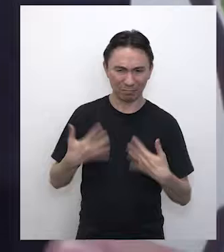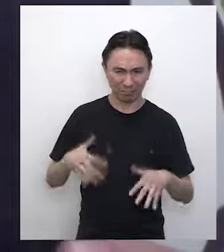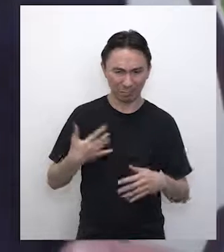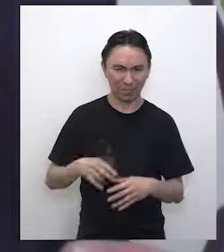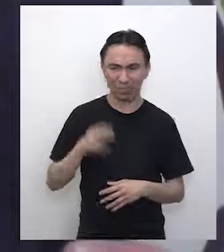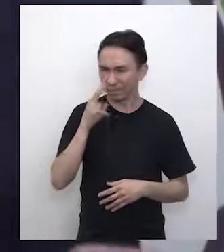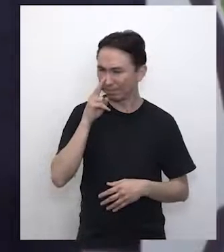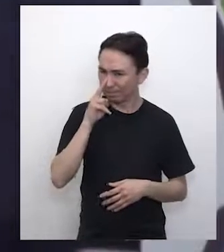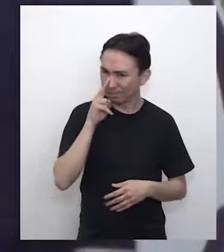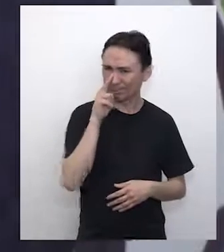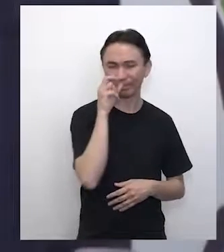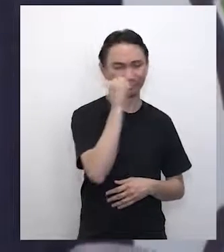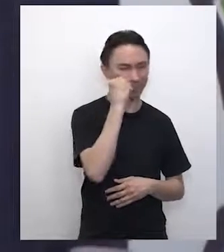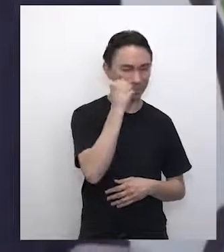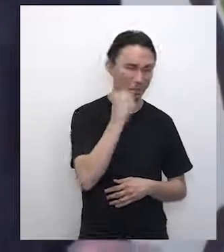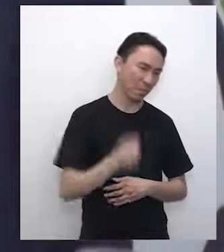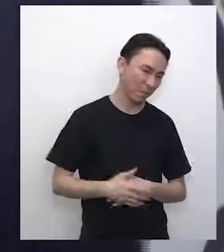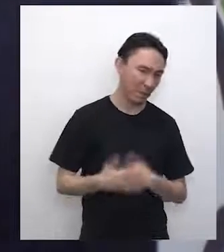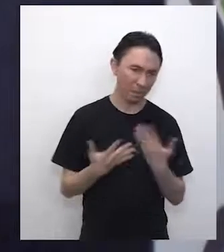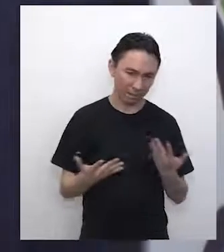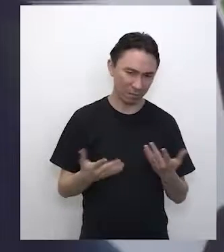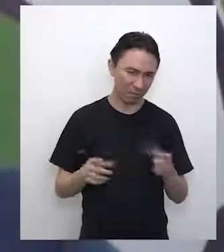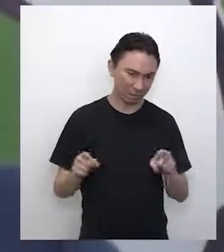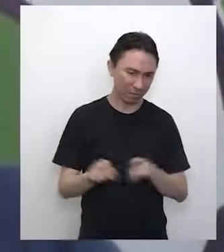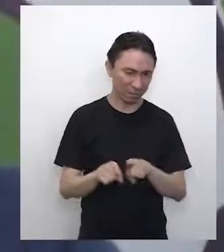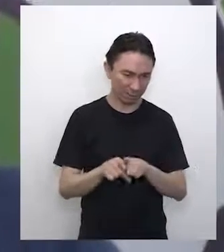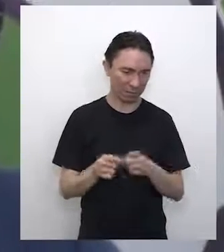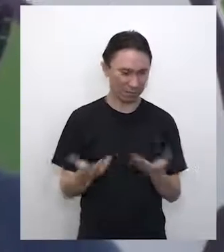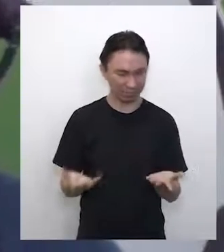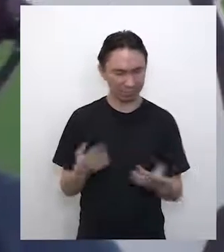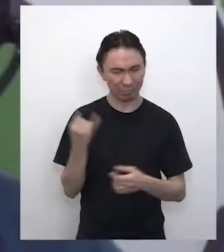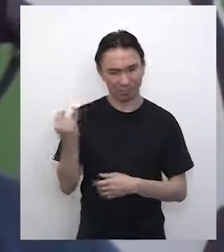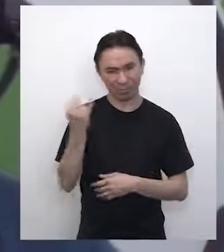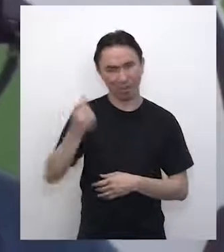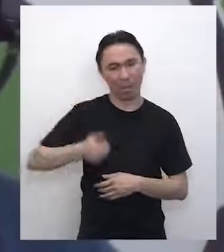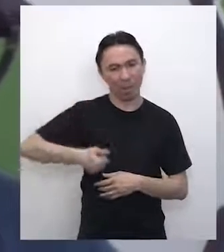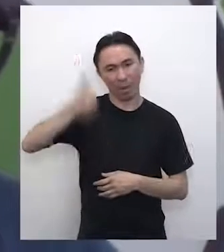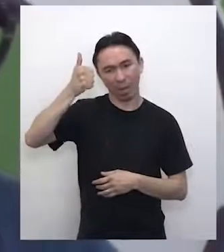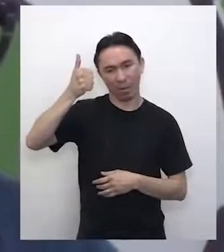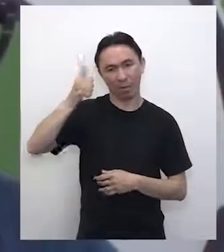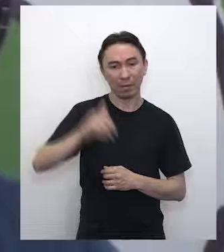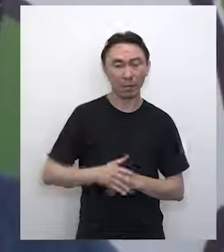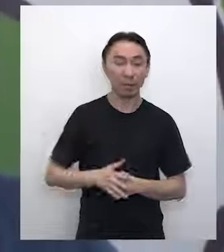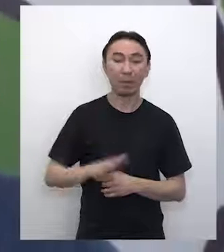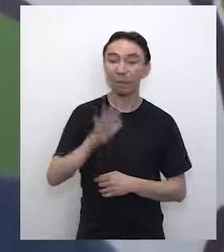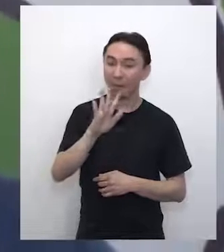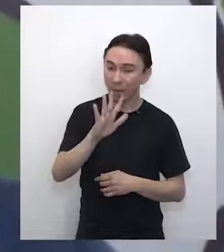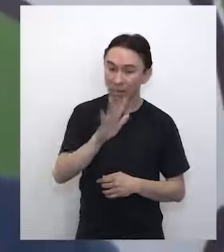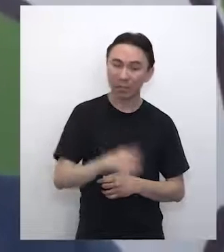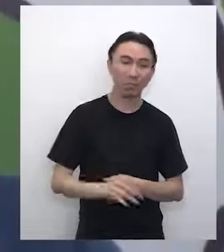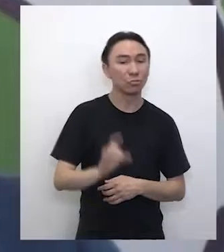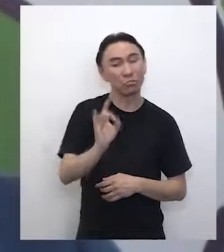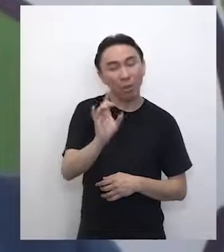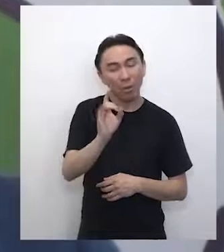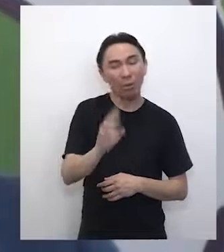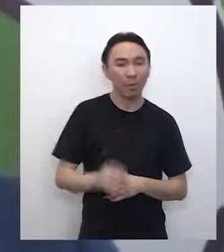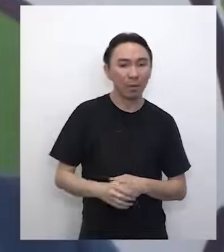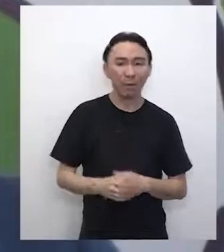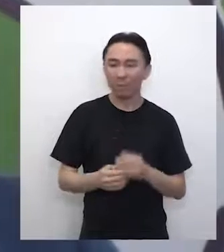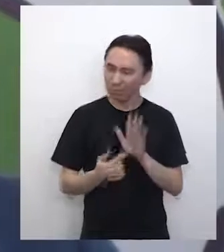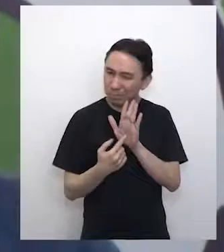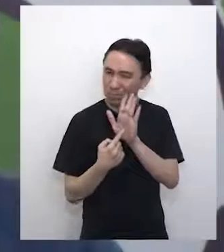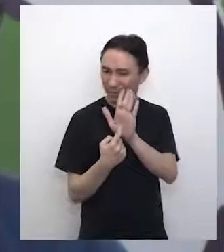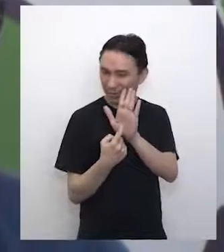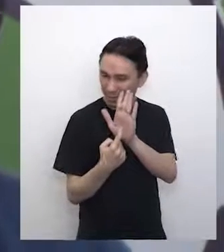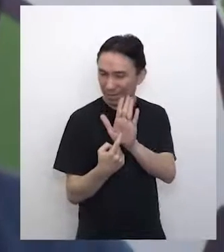maior, o rendimento dela também é bem melhor. Porém, para efeitos de demonstração, né, para que a